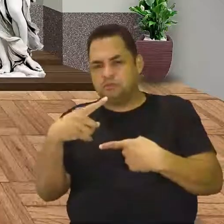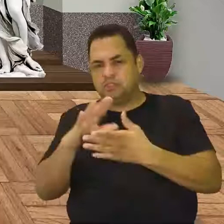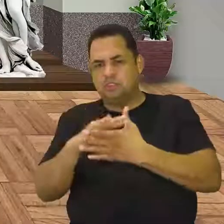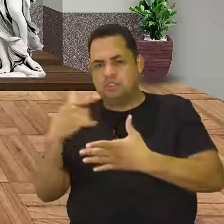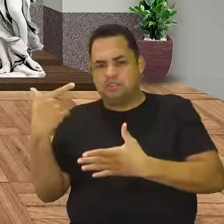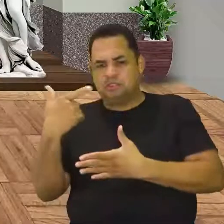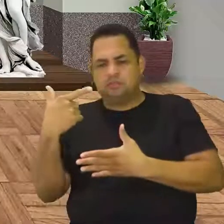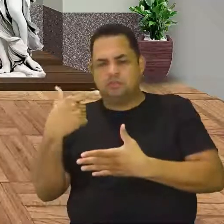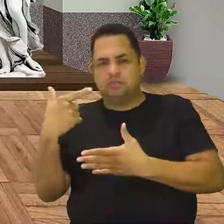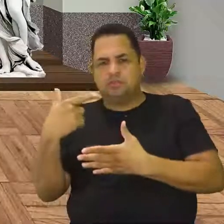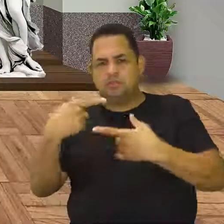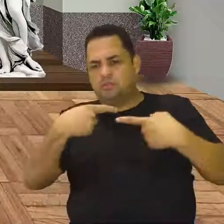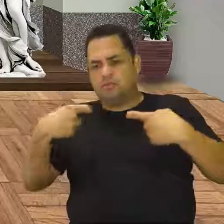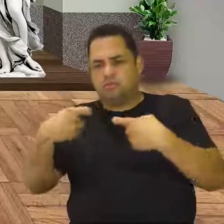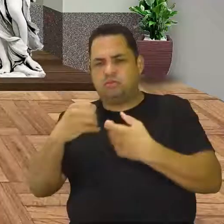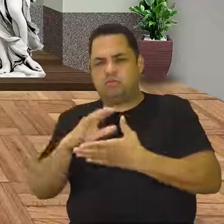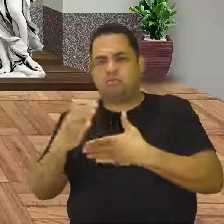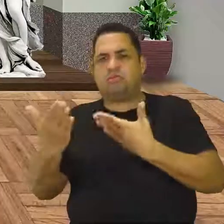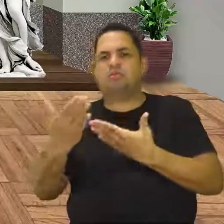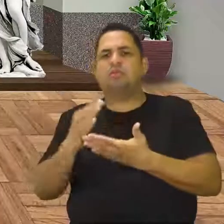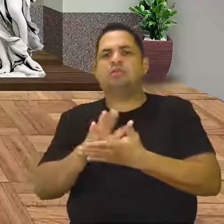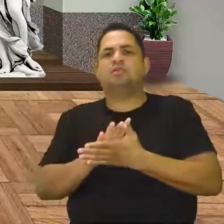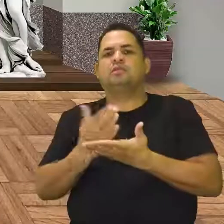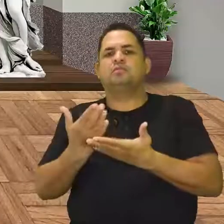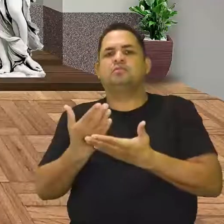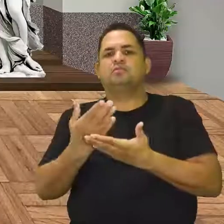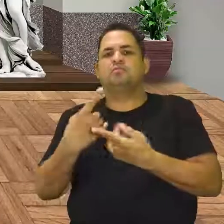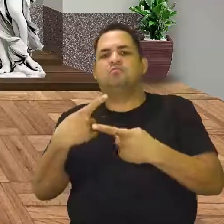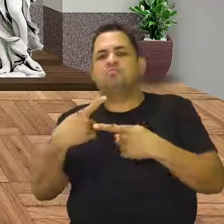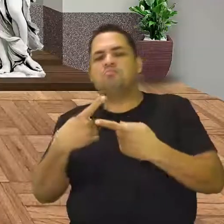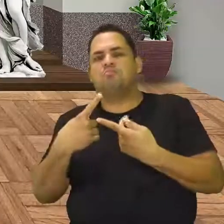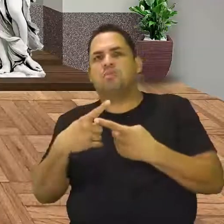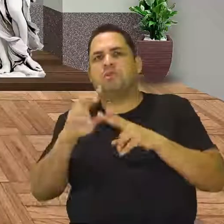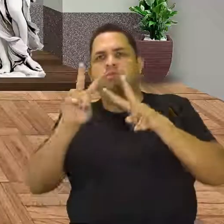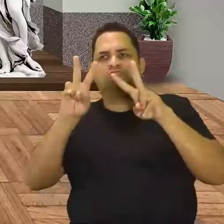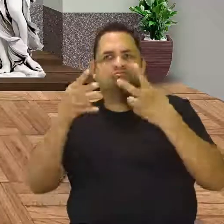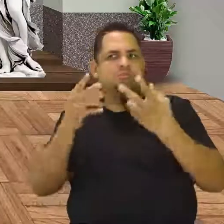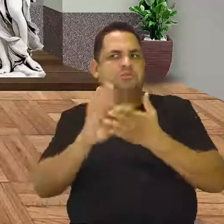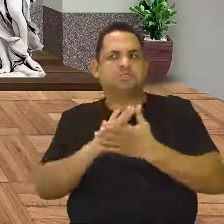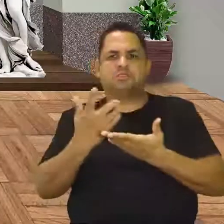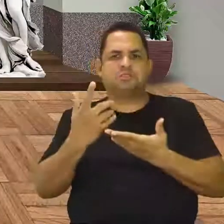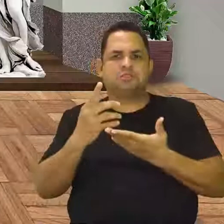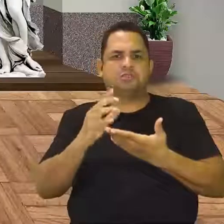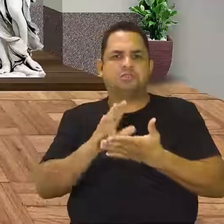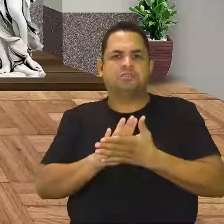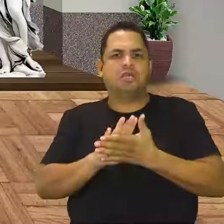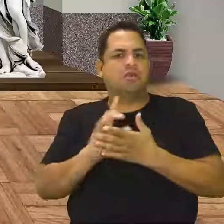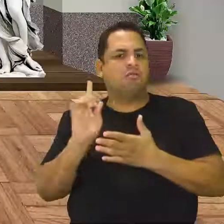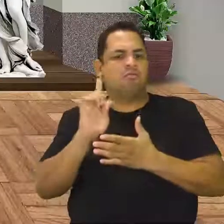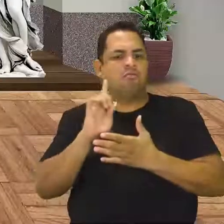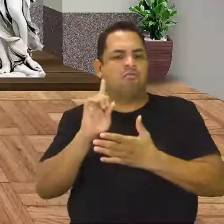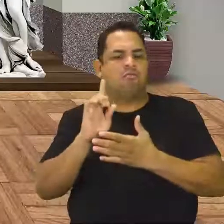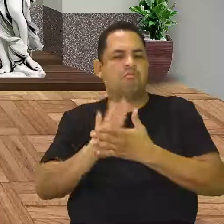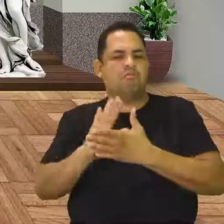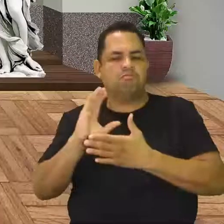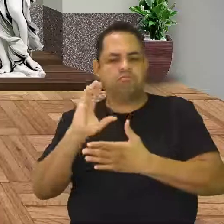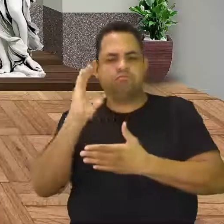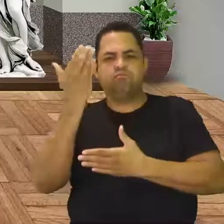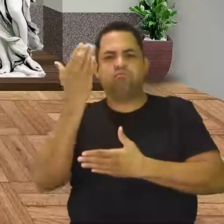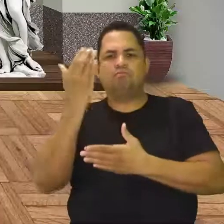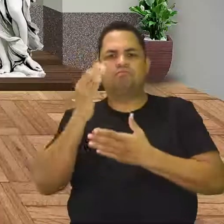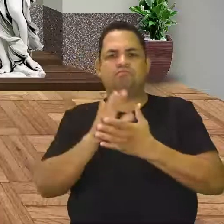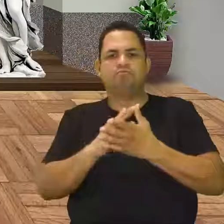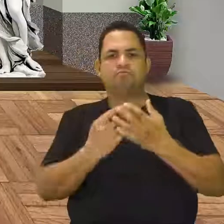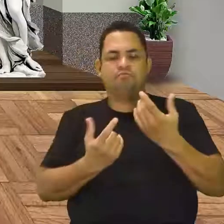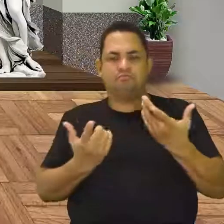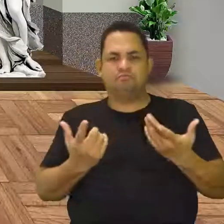Segunda Guerra começa devido a alguns assuntos mal resolvidos lá atrás. Assim vão dizer